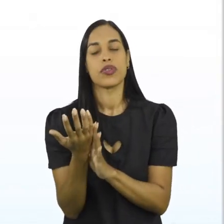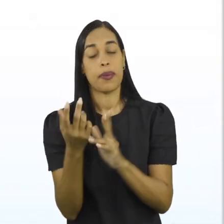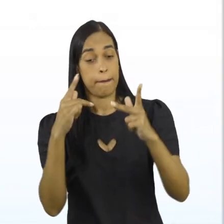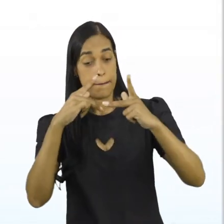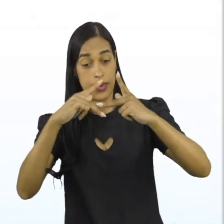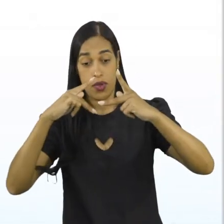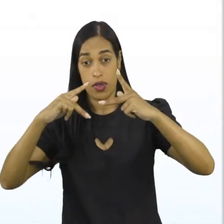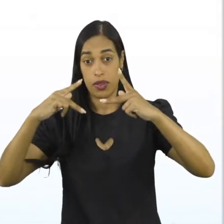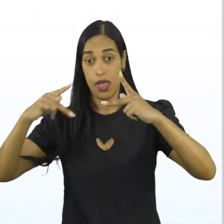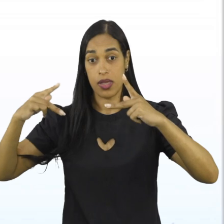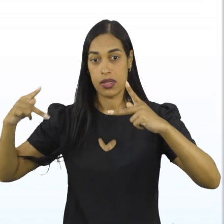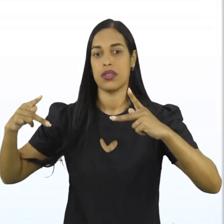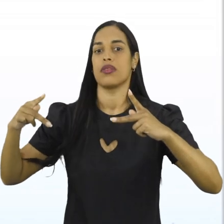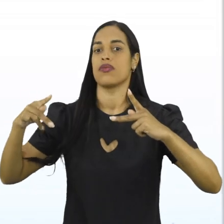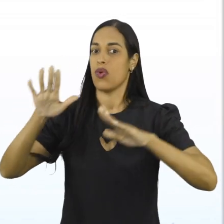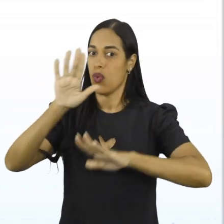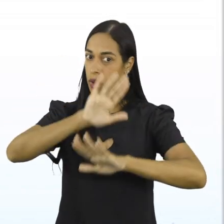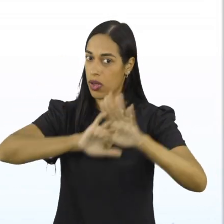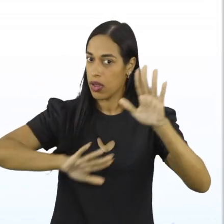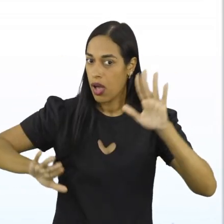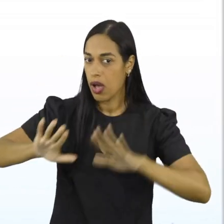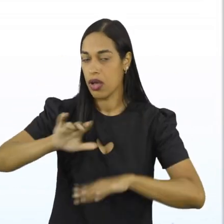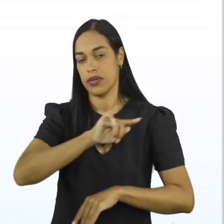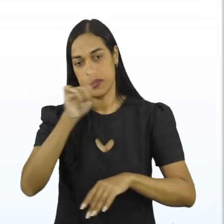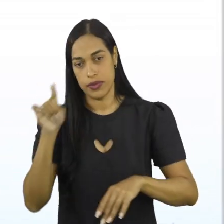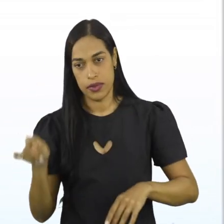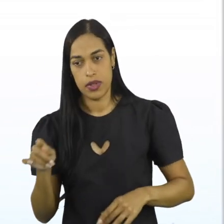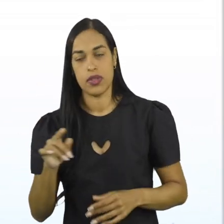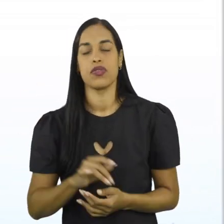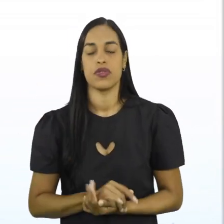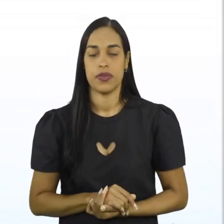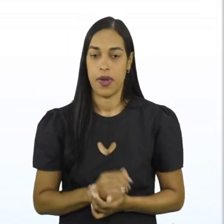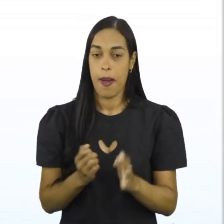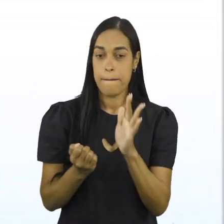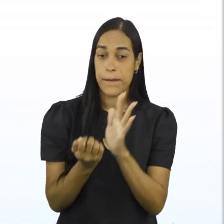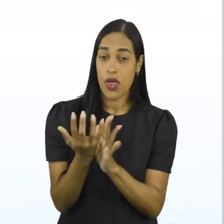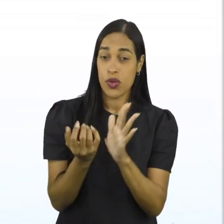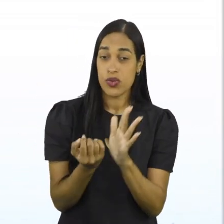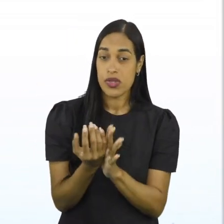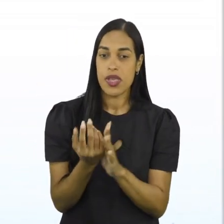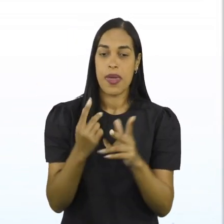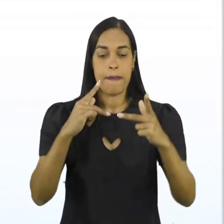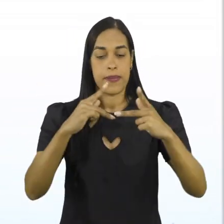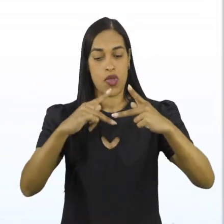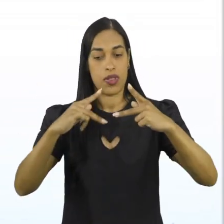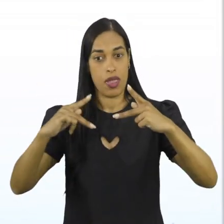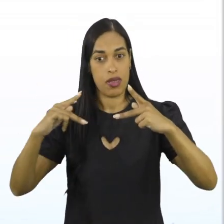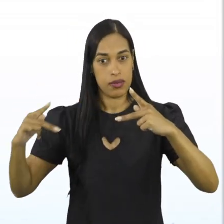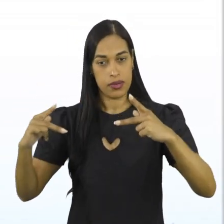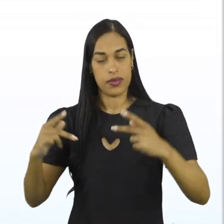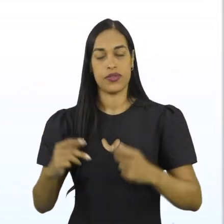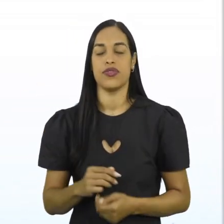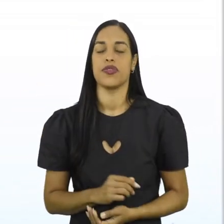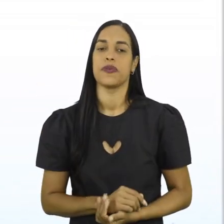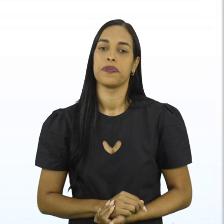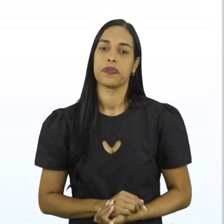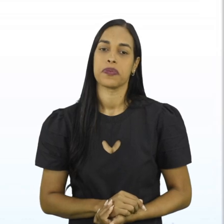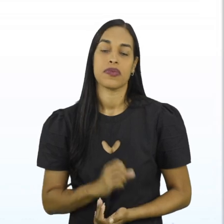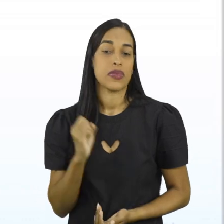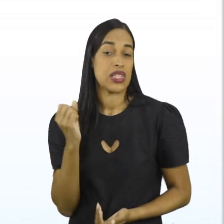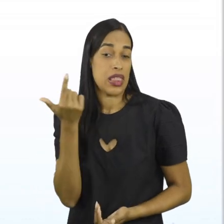proteínas, tá? Cuidado com isso. Ele vai produzir proteínas. Agora, se ele